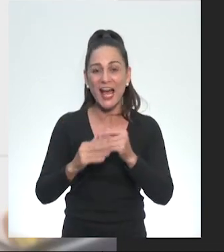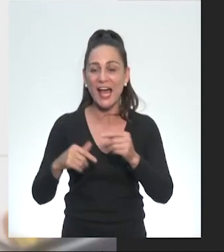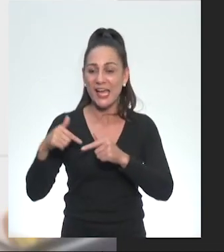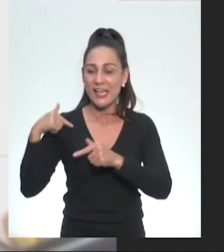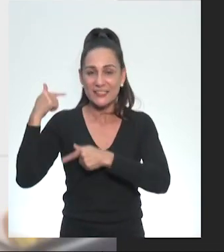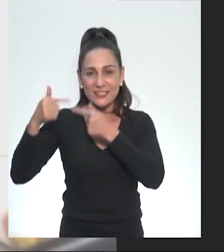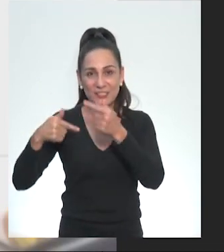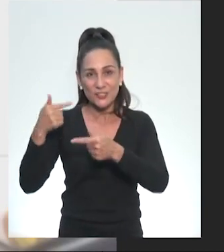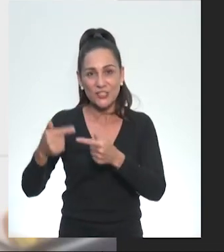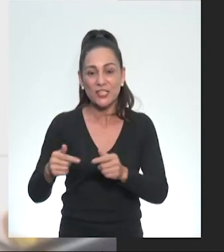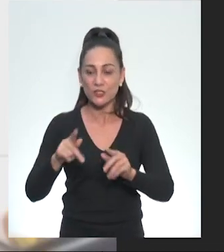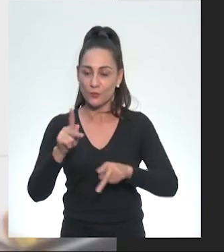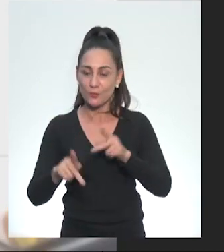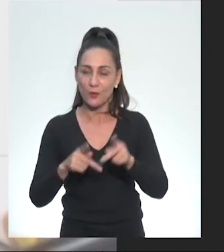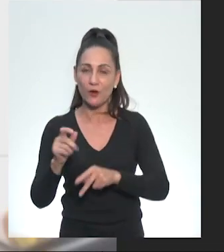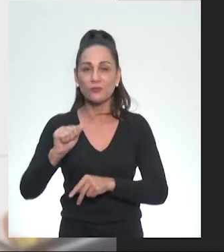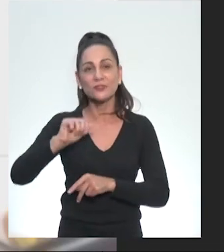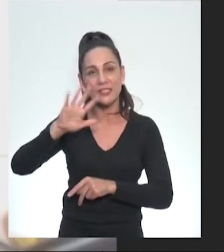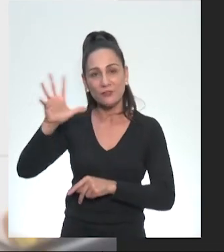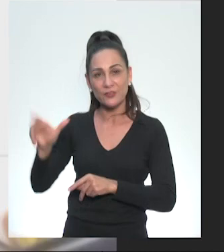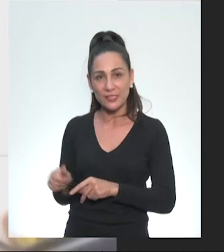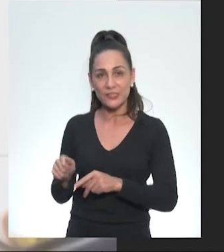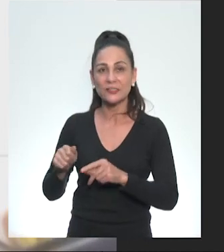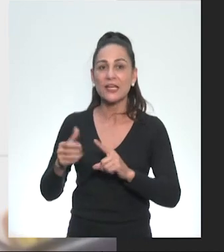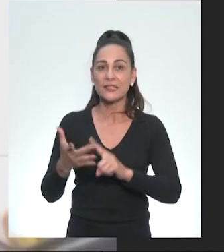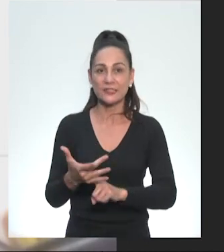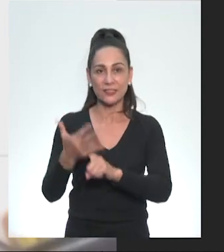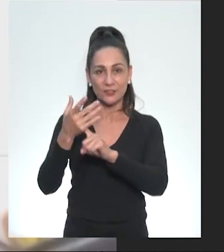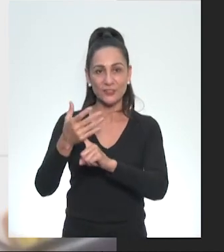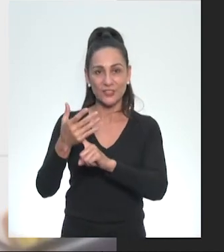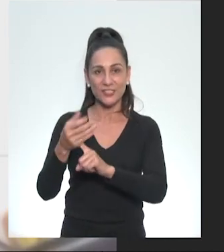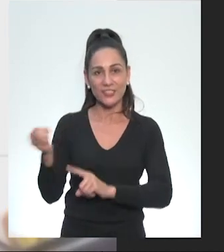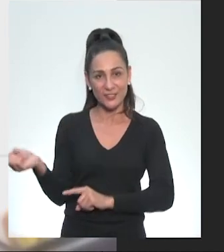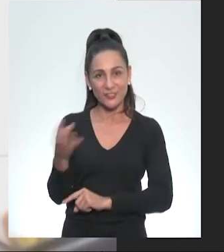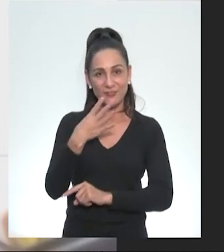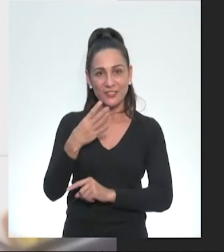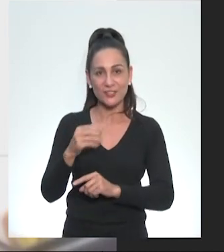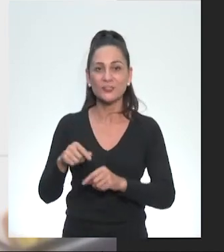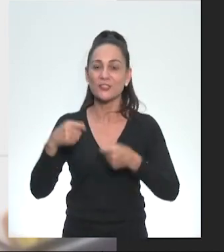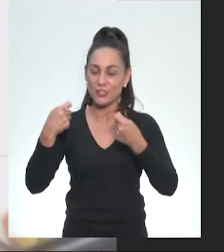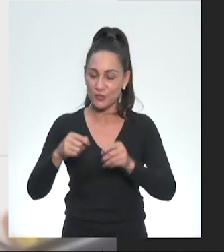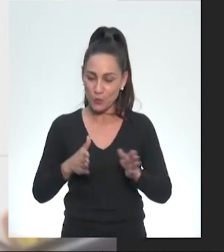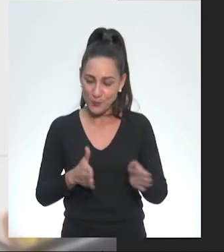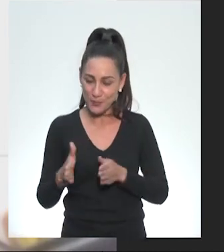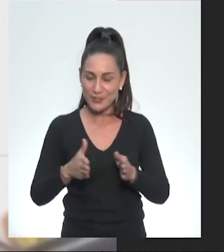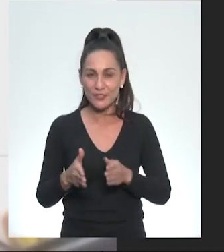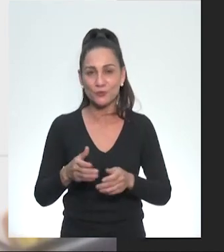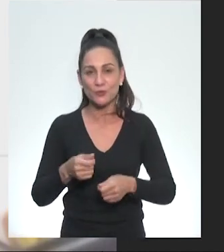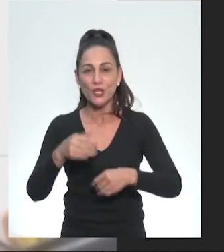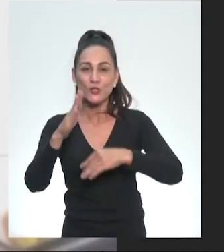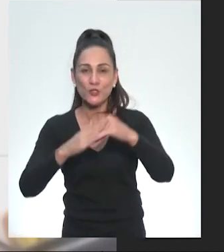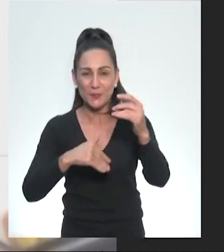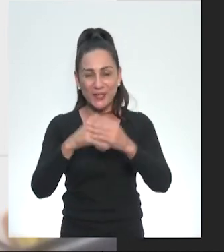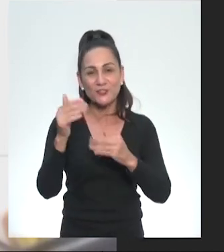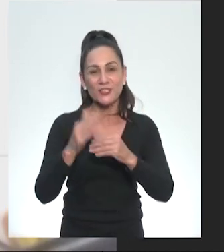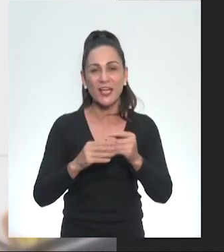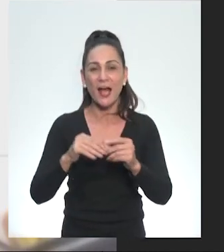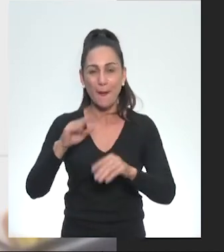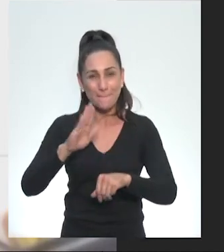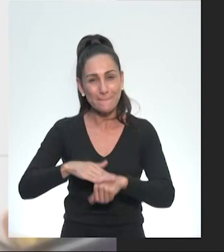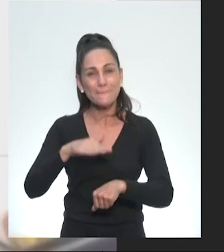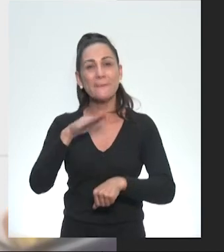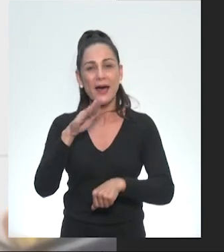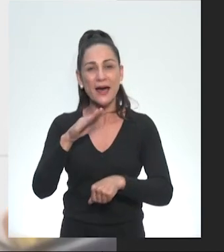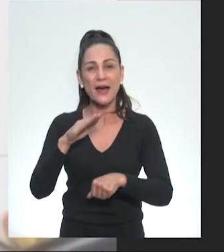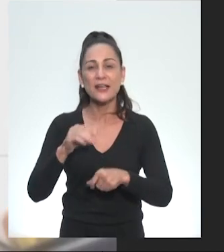dos povos africanos na tecnologia e inovação. A gente sempre tem um momento aqui, mão na massa. Vocês vão ver como trabalhar isso aí no mão na